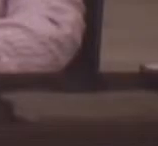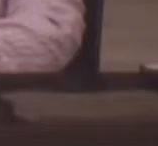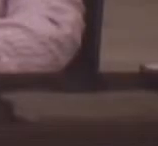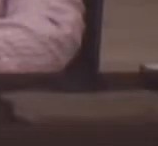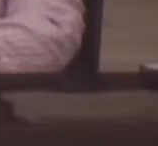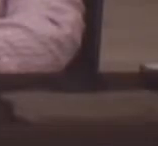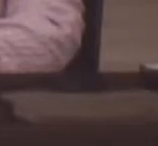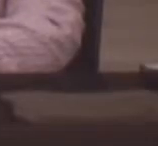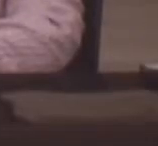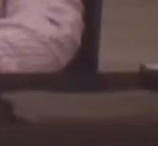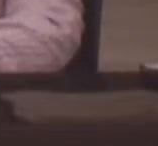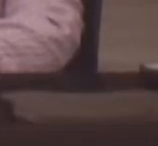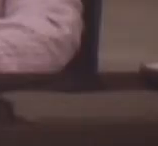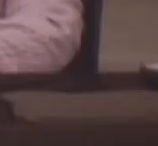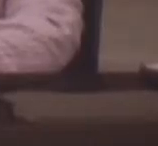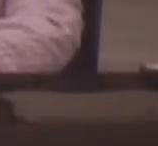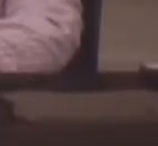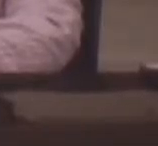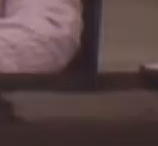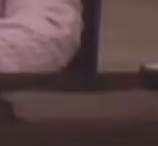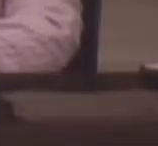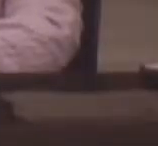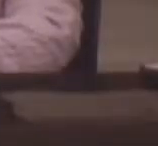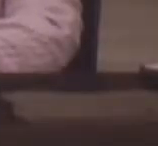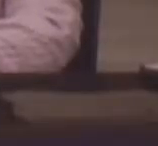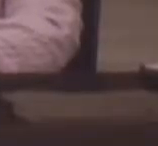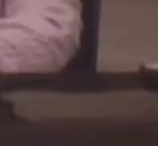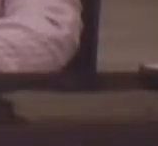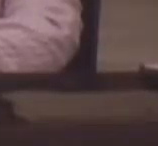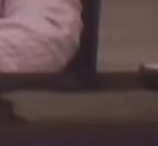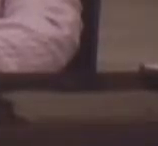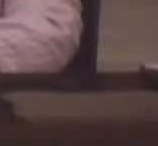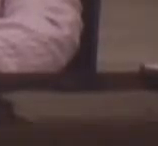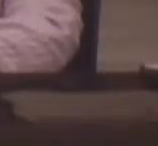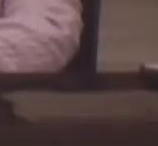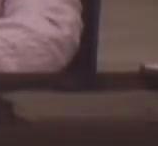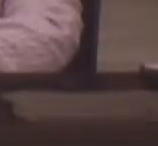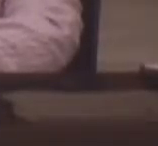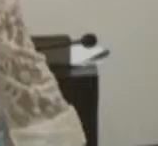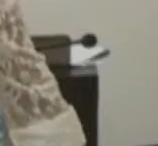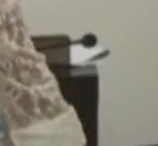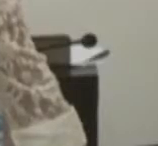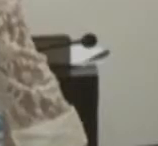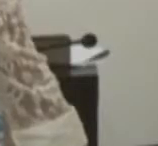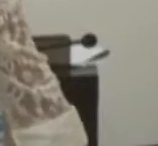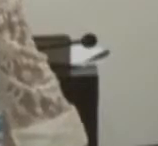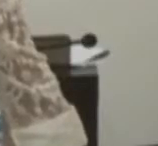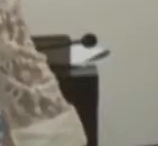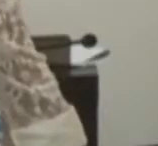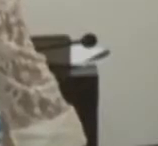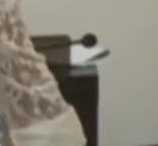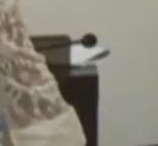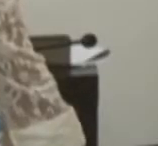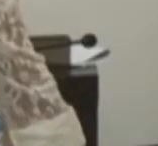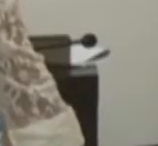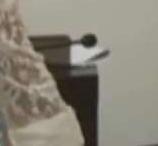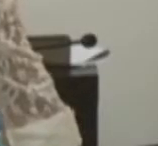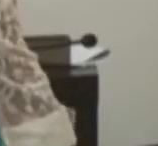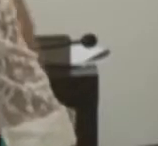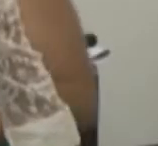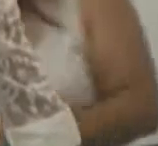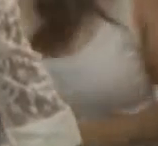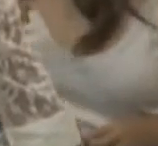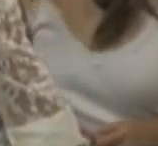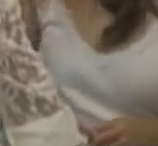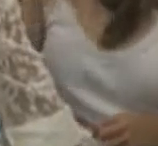me passou, vamos receber agora o Roda São Paulo, e que tem uma parte que é a parte